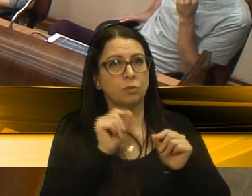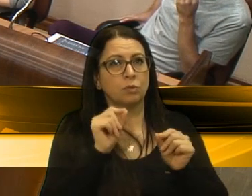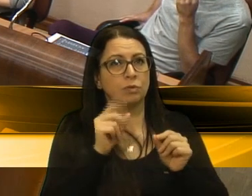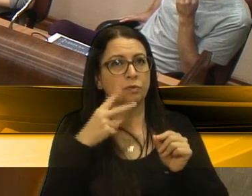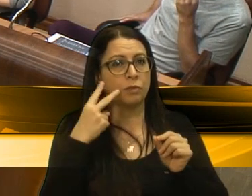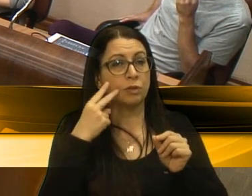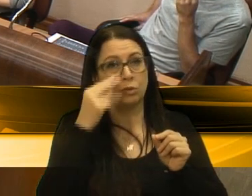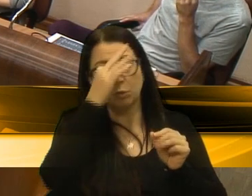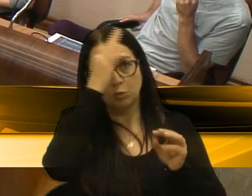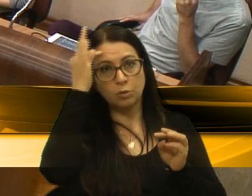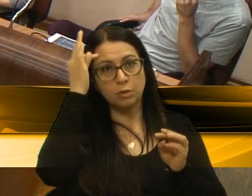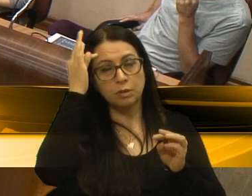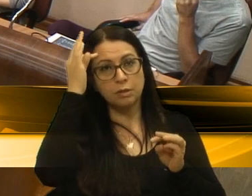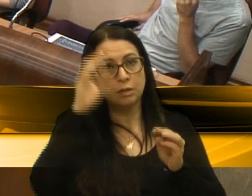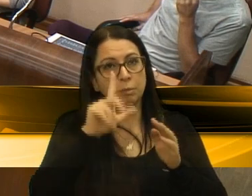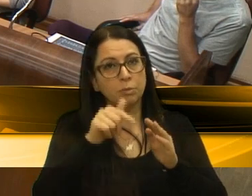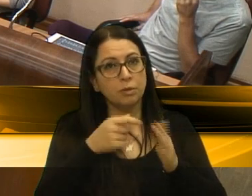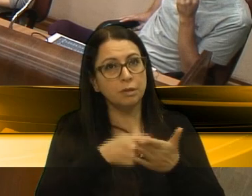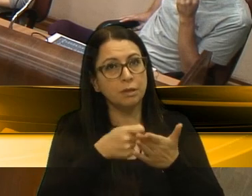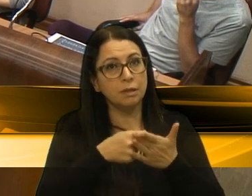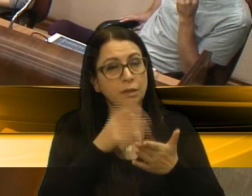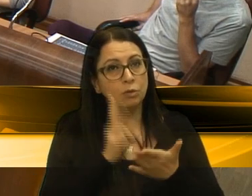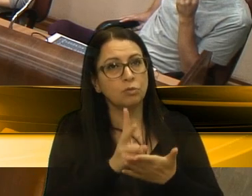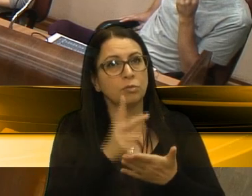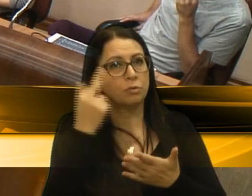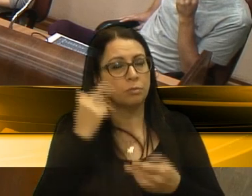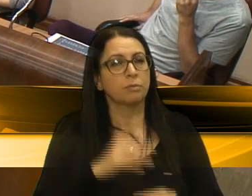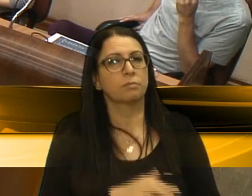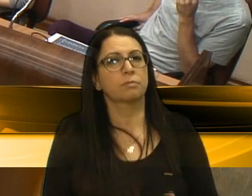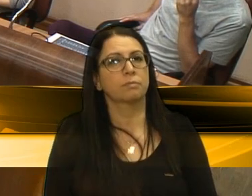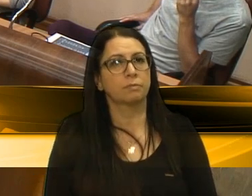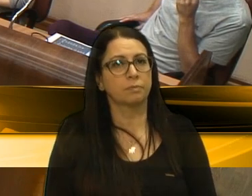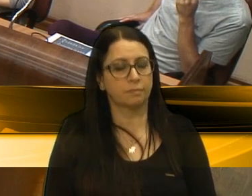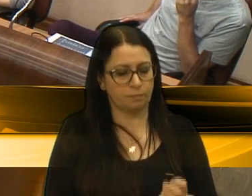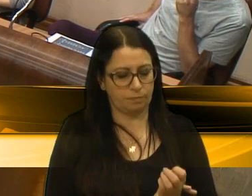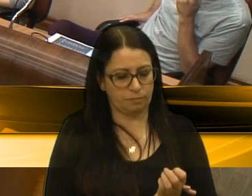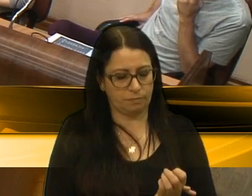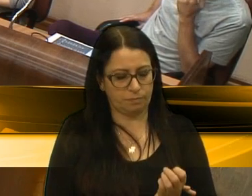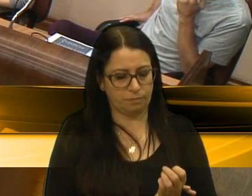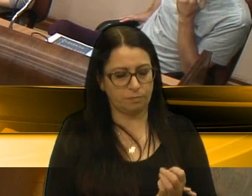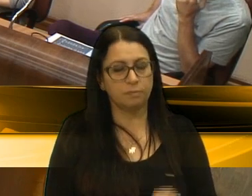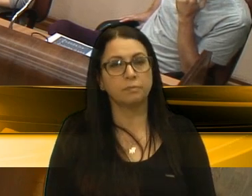vereador Toigo, depois nós vamos tentar dar um seguimento normal.